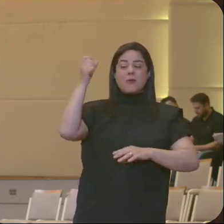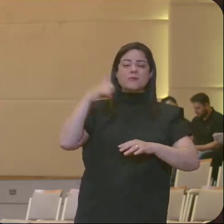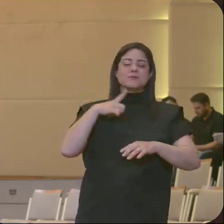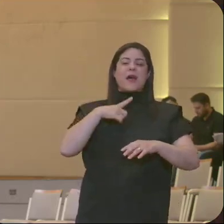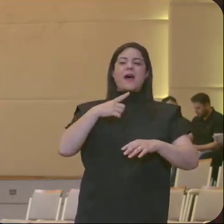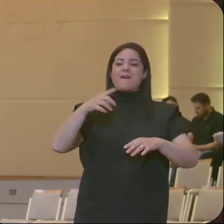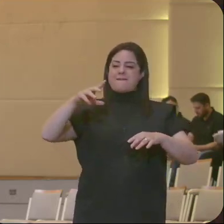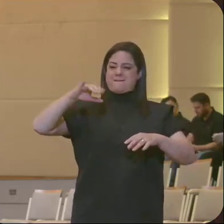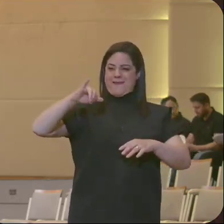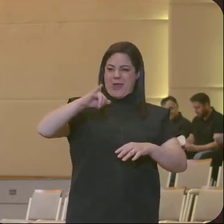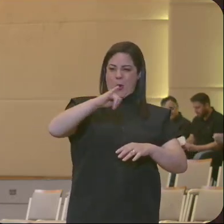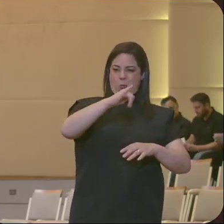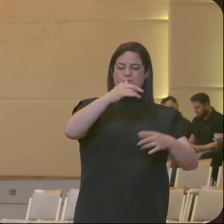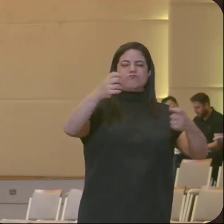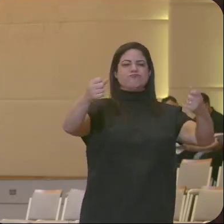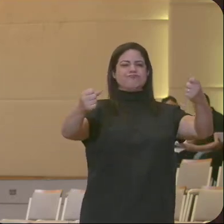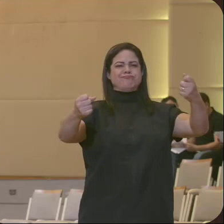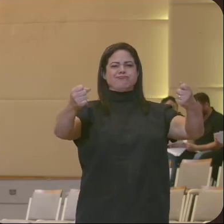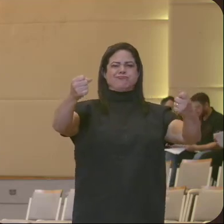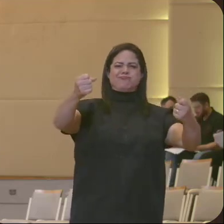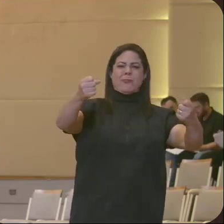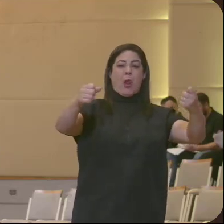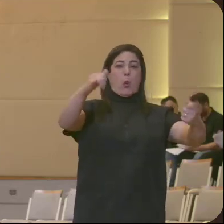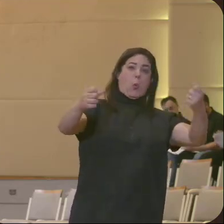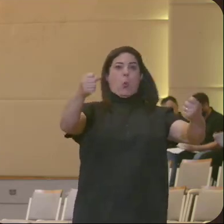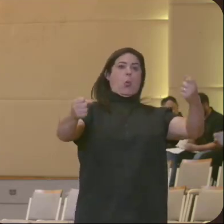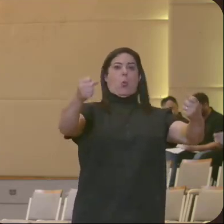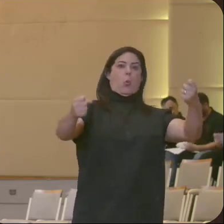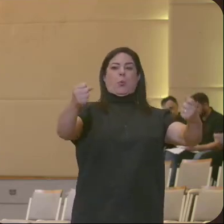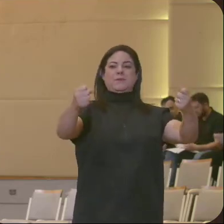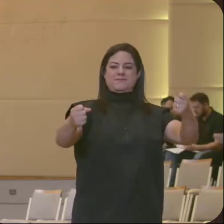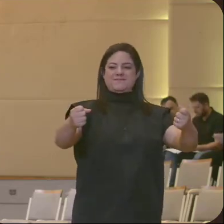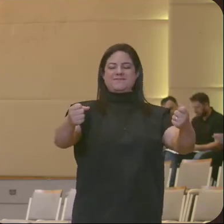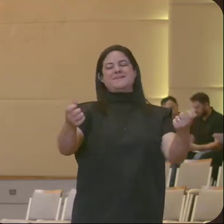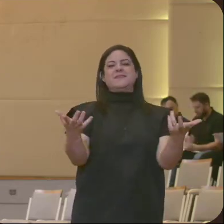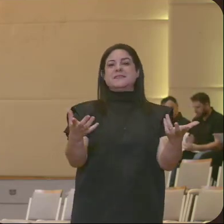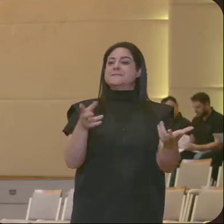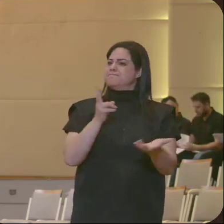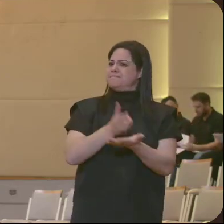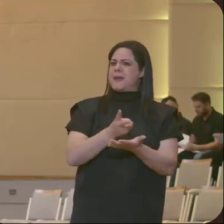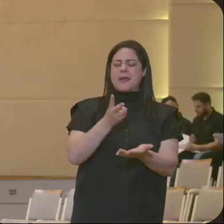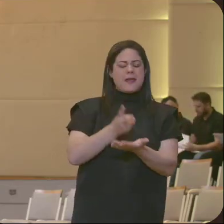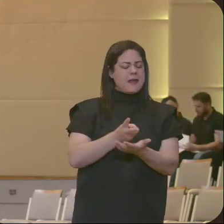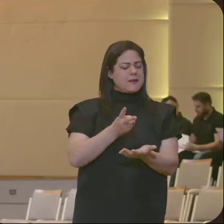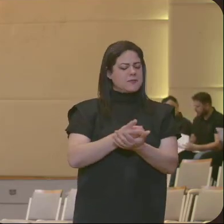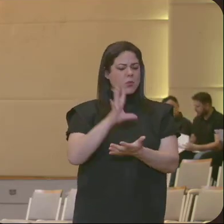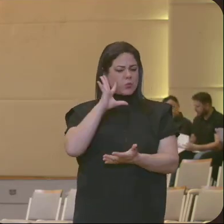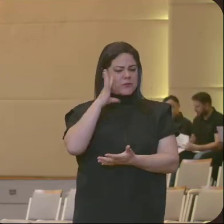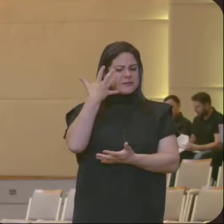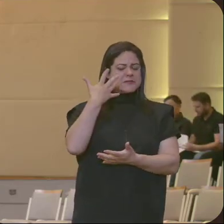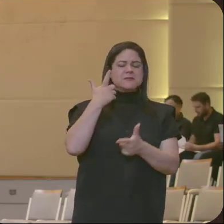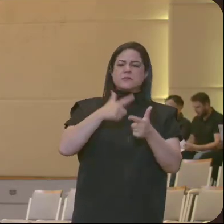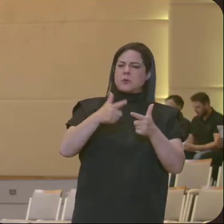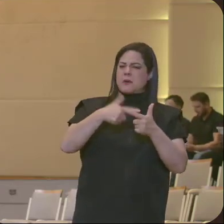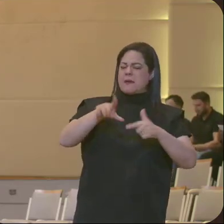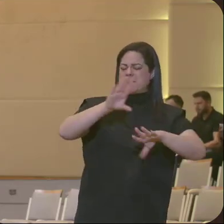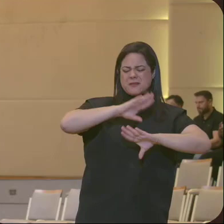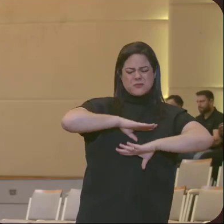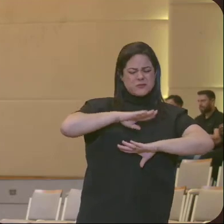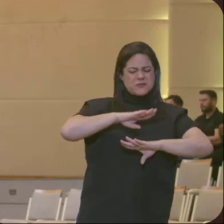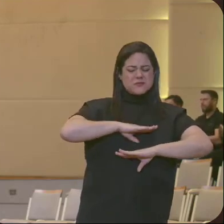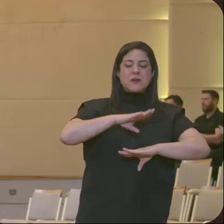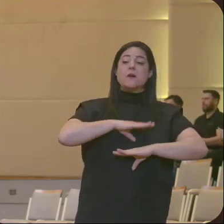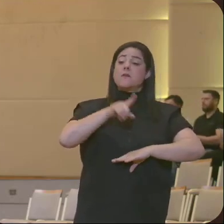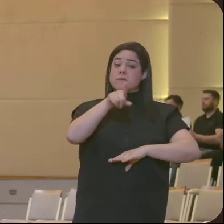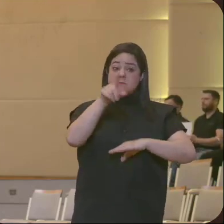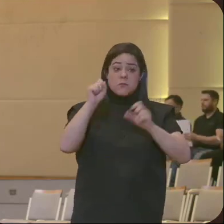o avião, mesmo em meio às turbulências da vida. E mesmo em meio à turbulência, você pode confiar